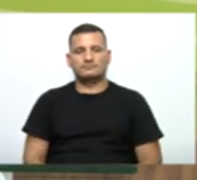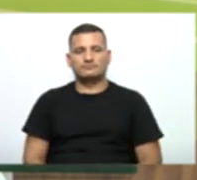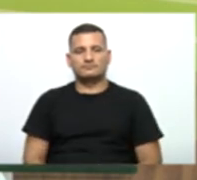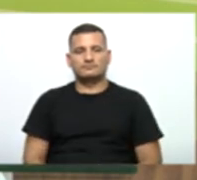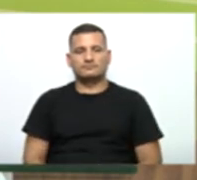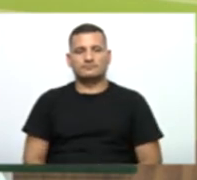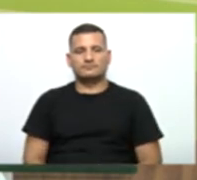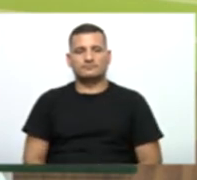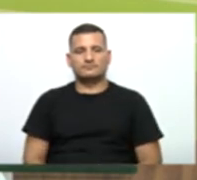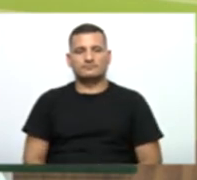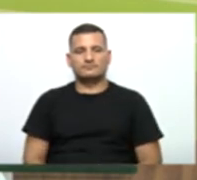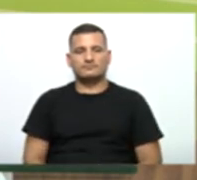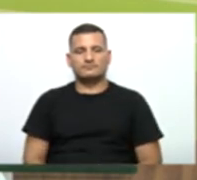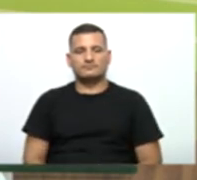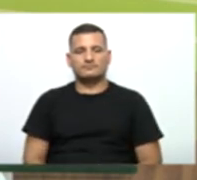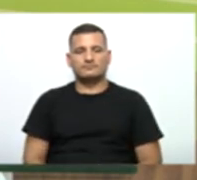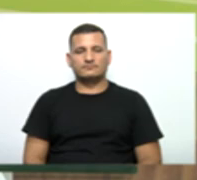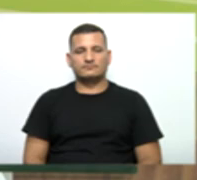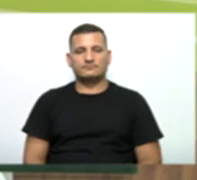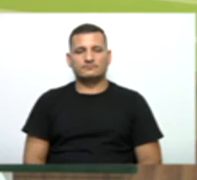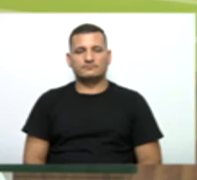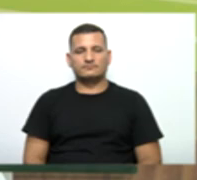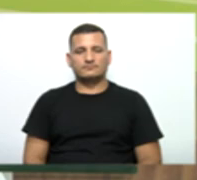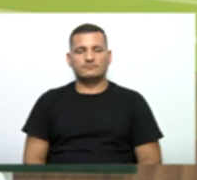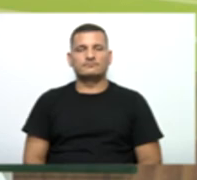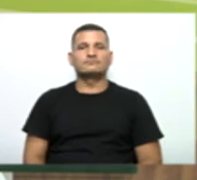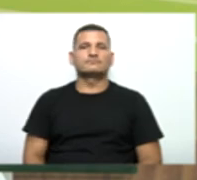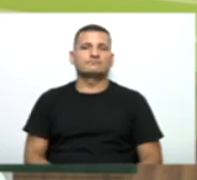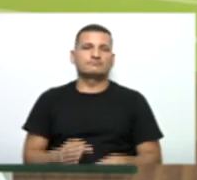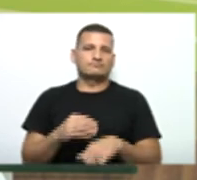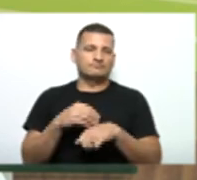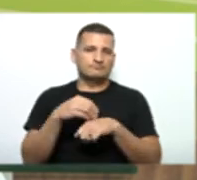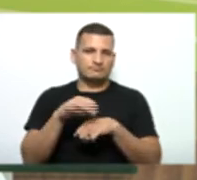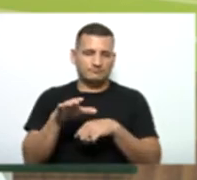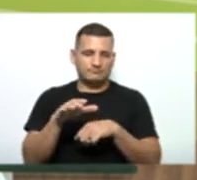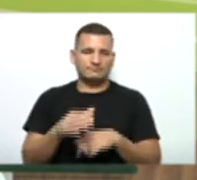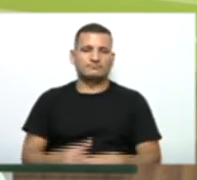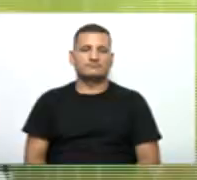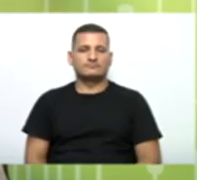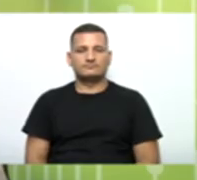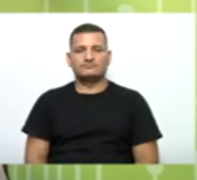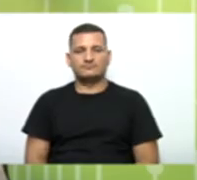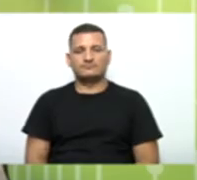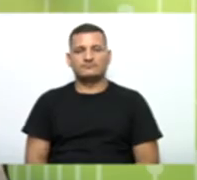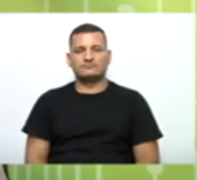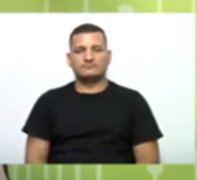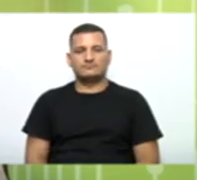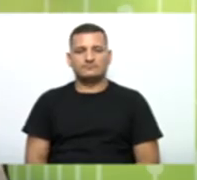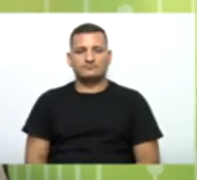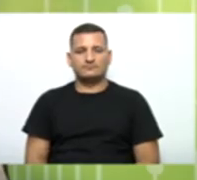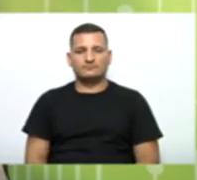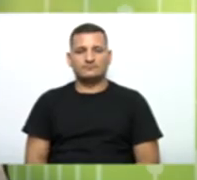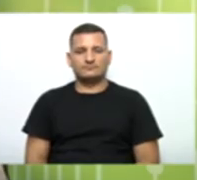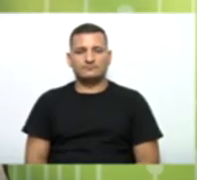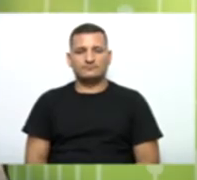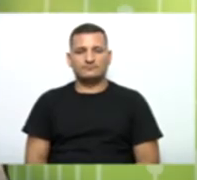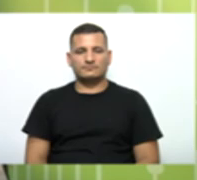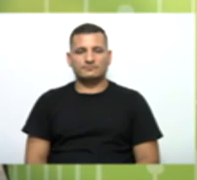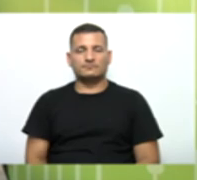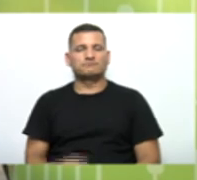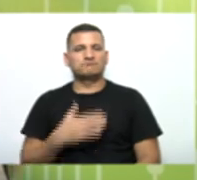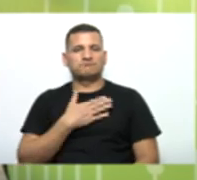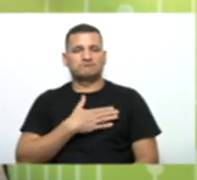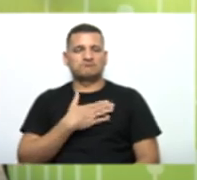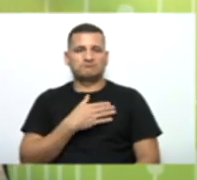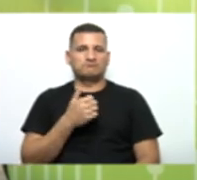só. Mas fica aí essa dica aí. Beleza, professor. Gostei da